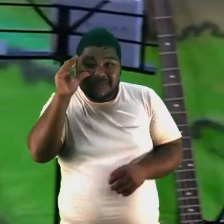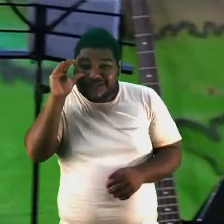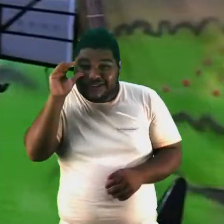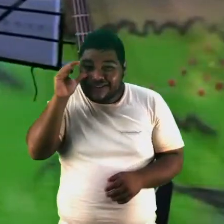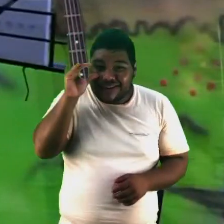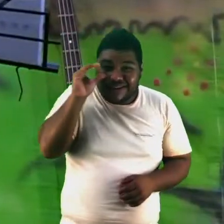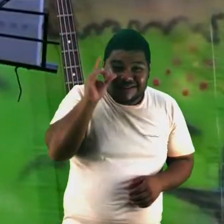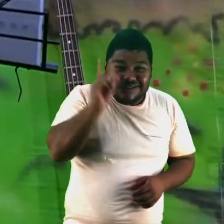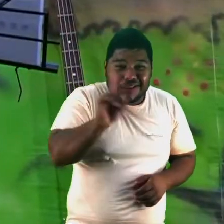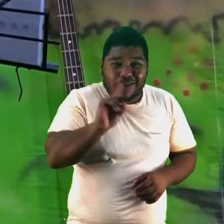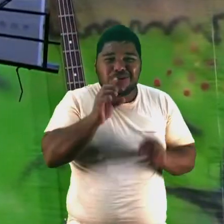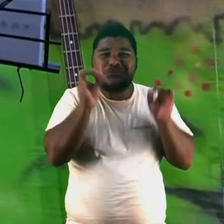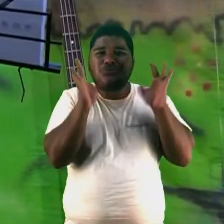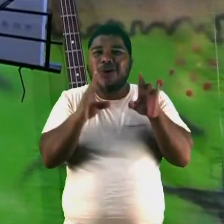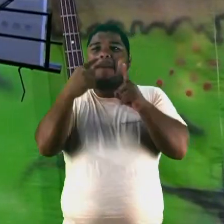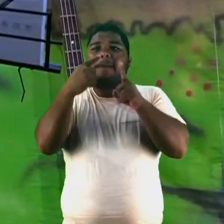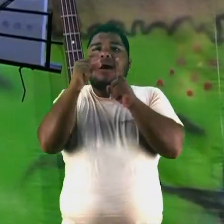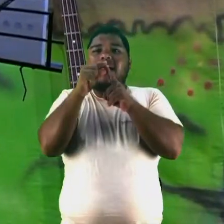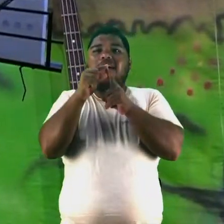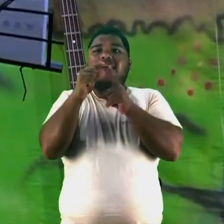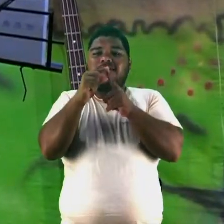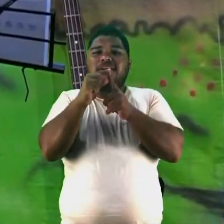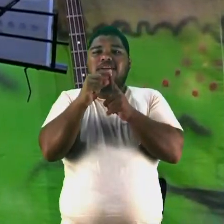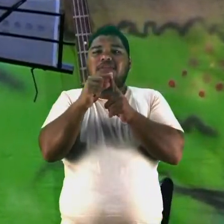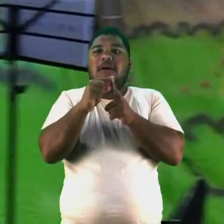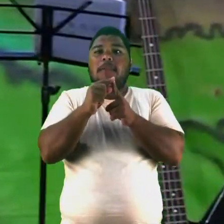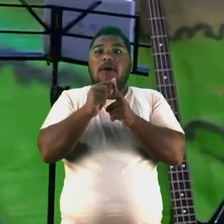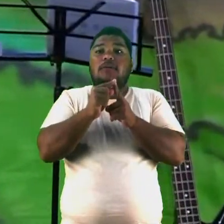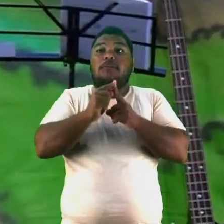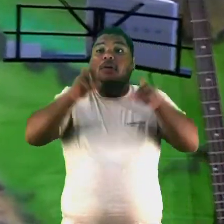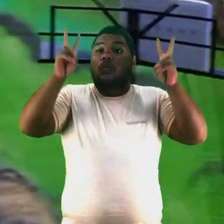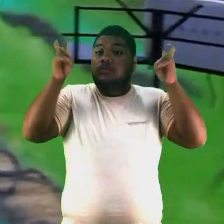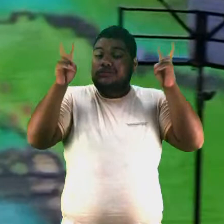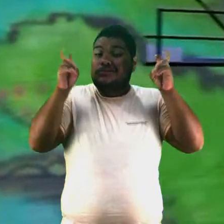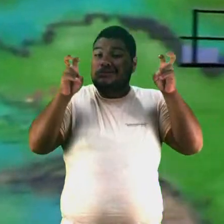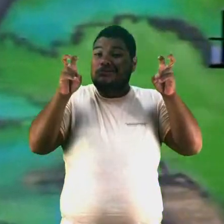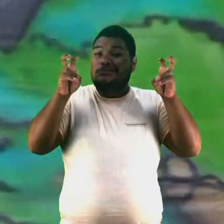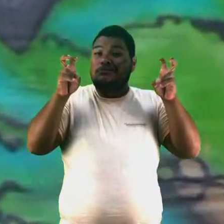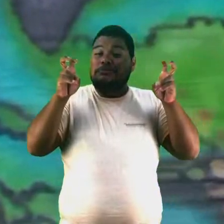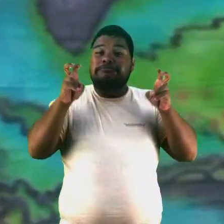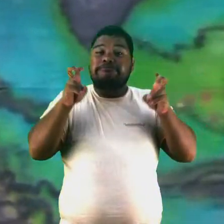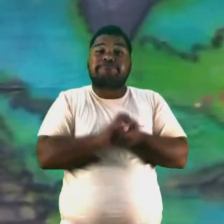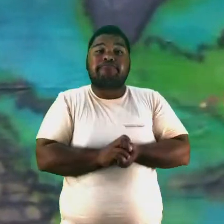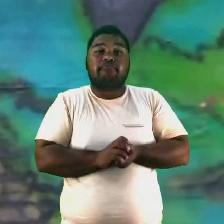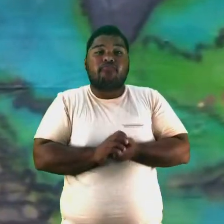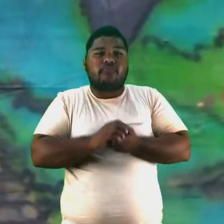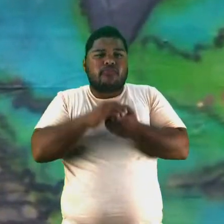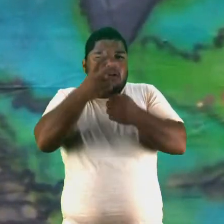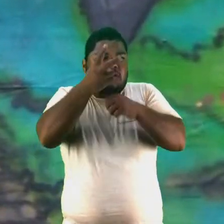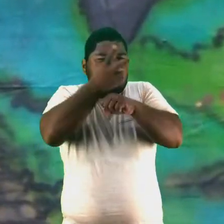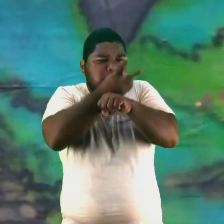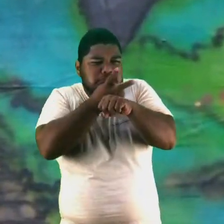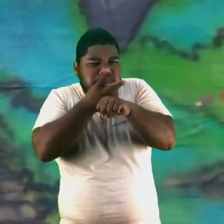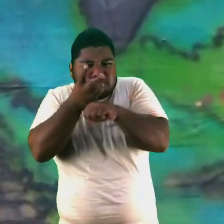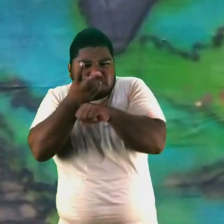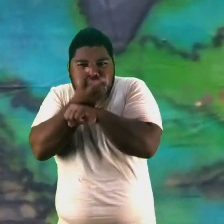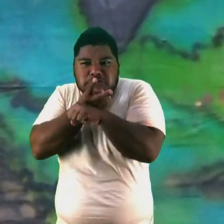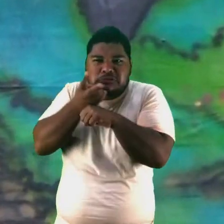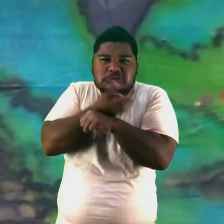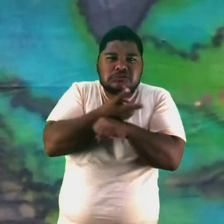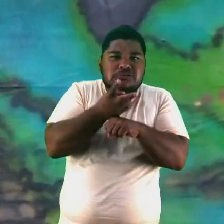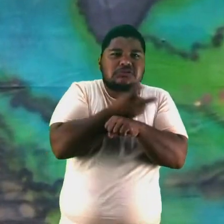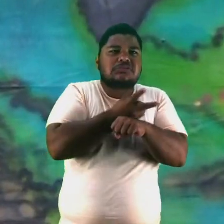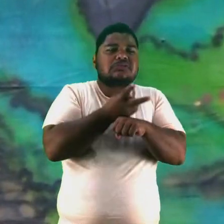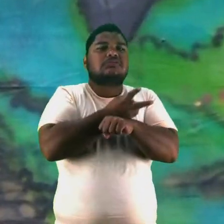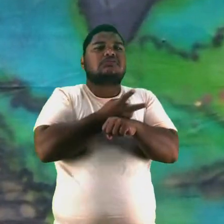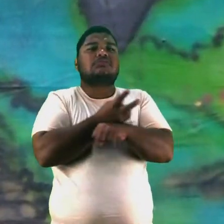apenas as palavras, mas também o discurso, numa linguagem, numa averiguação, numa abordagem